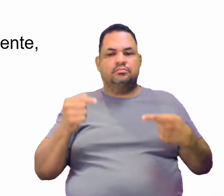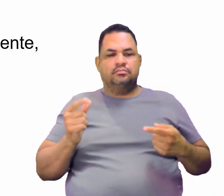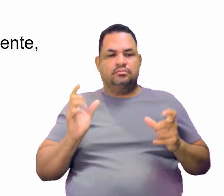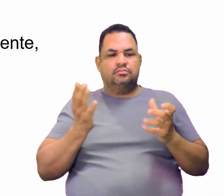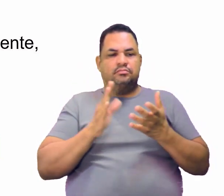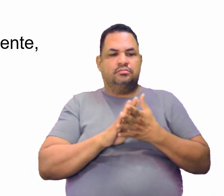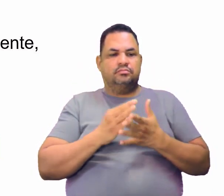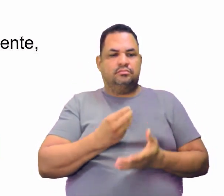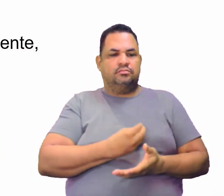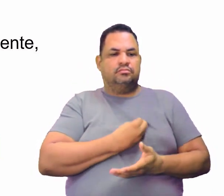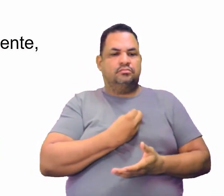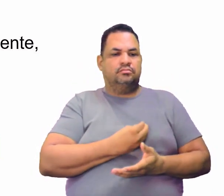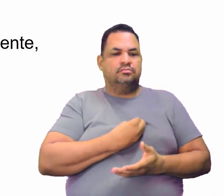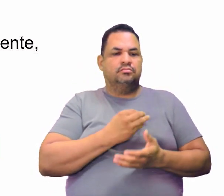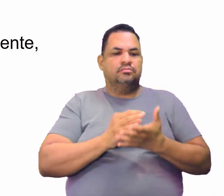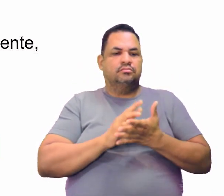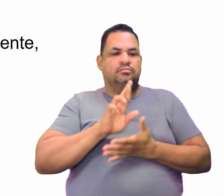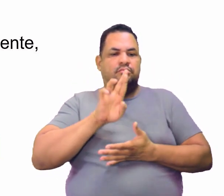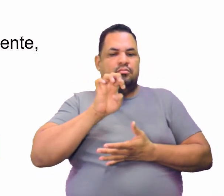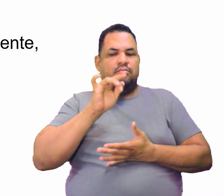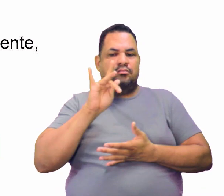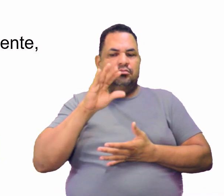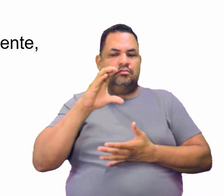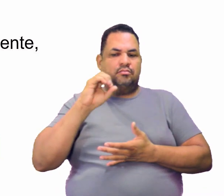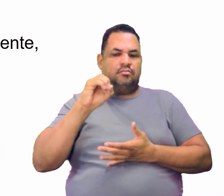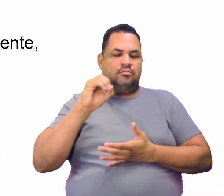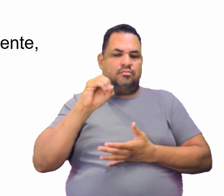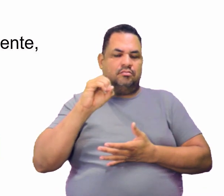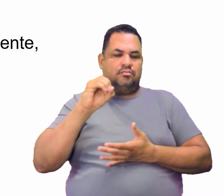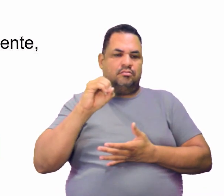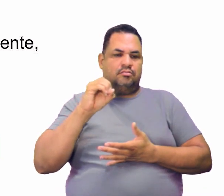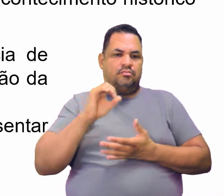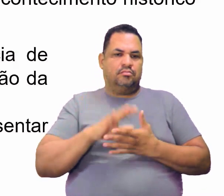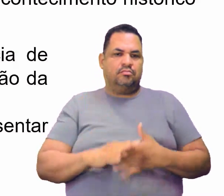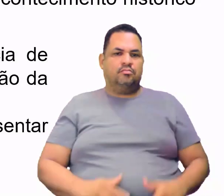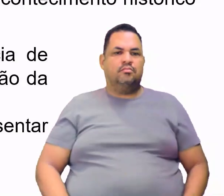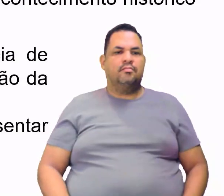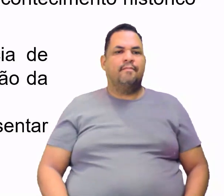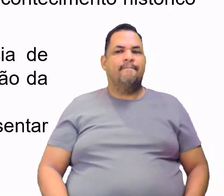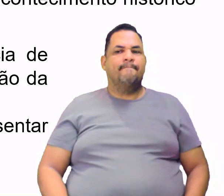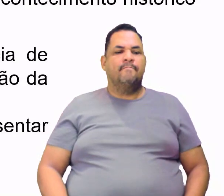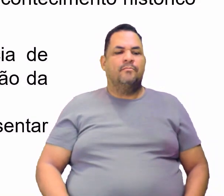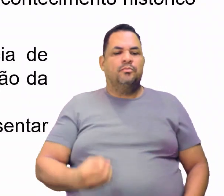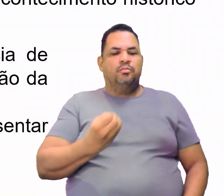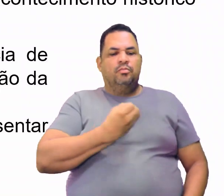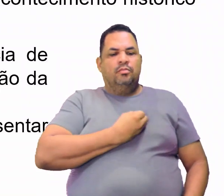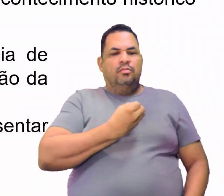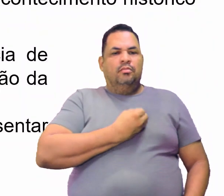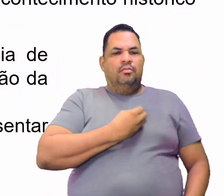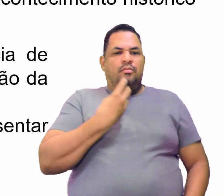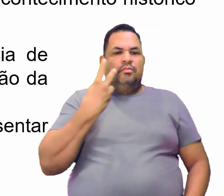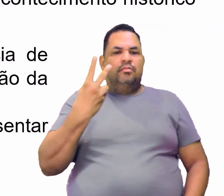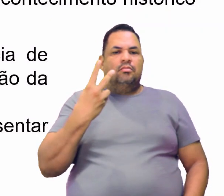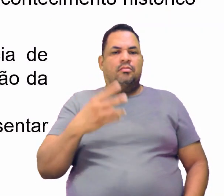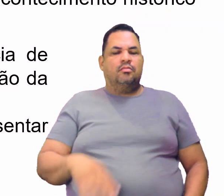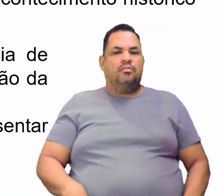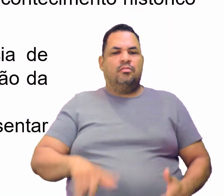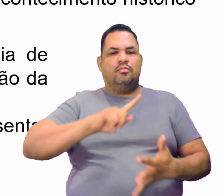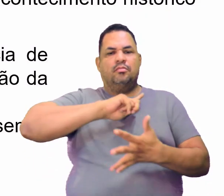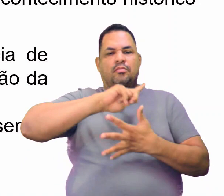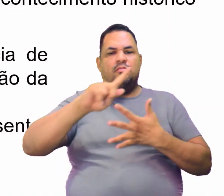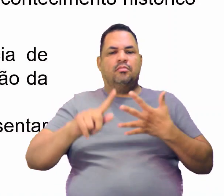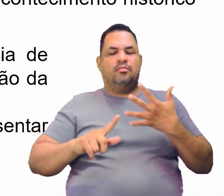emparelhadas e de presença de refrão. Vamos lá, então, para a questão 2. Temos aqui sobre o